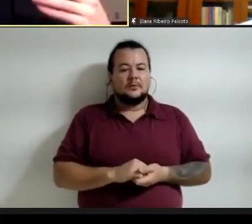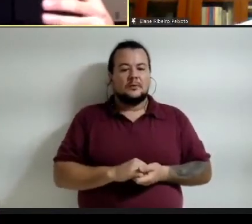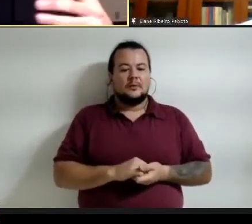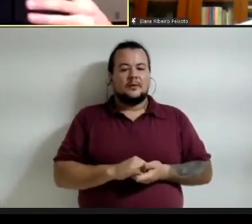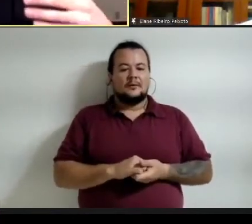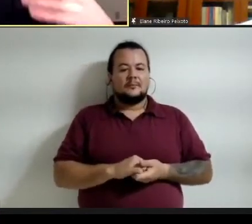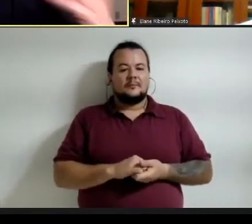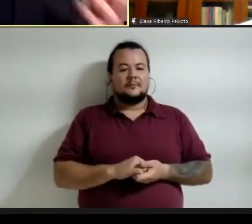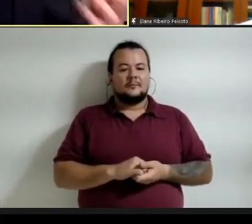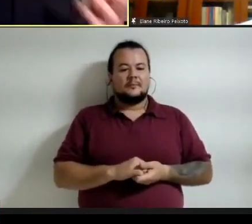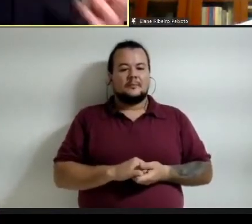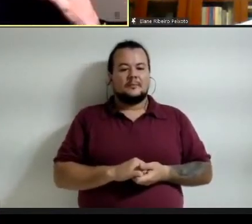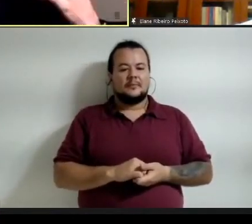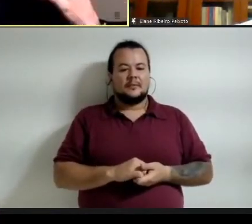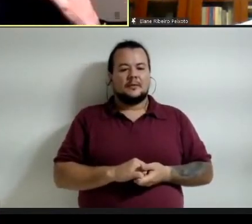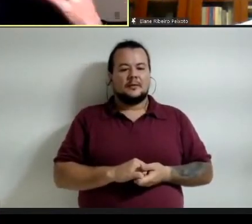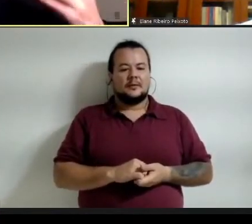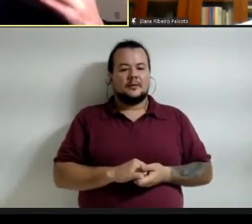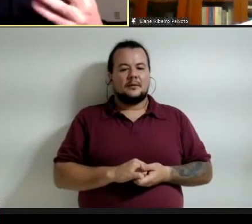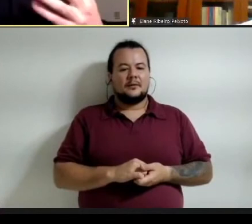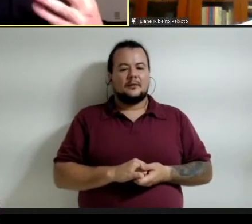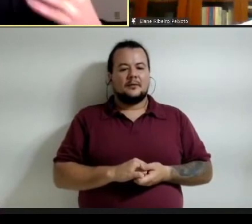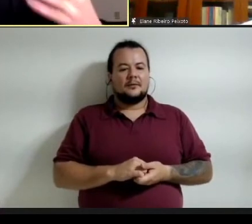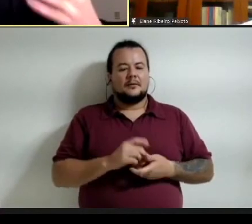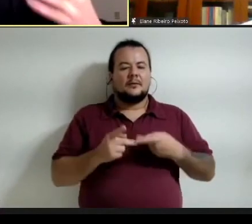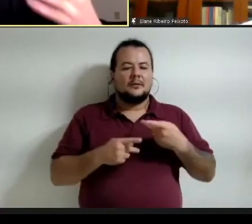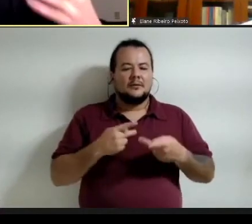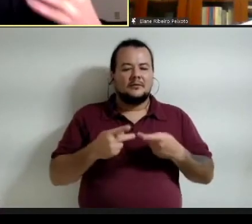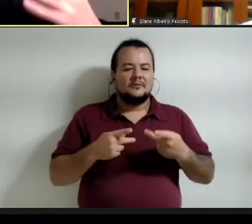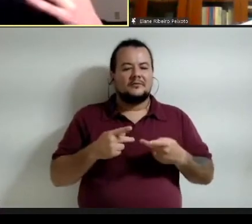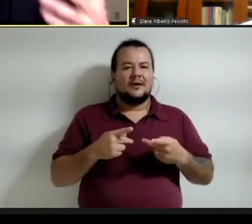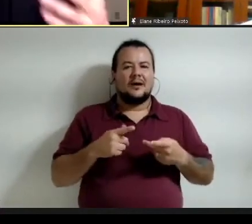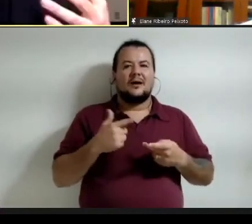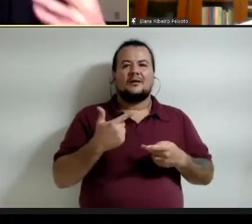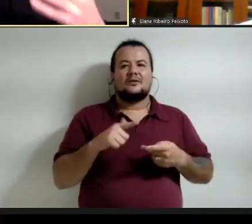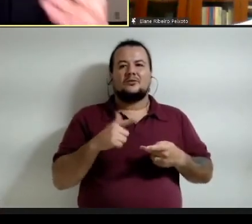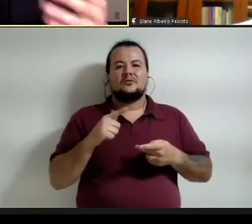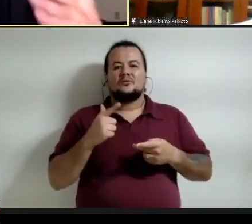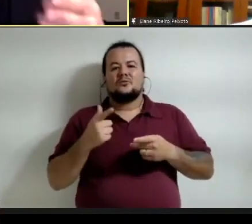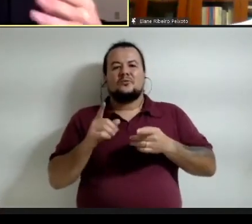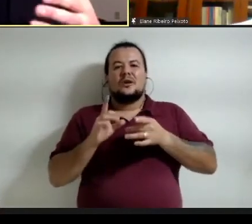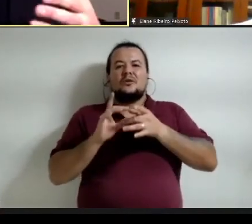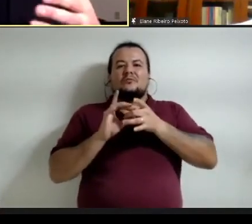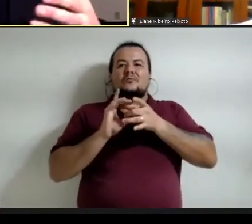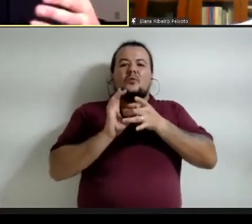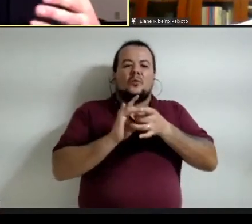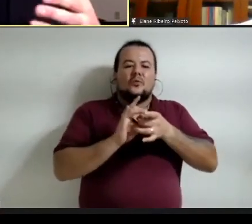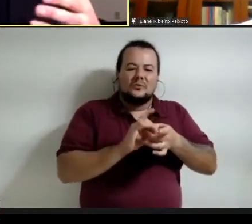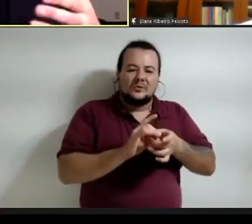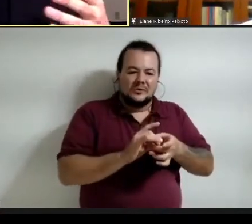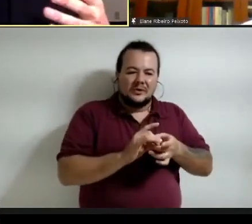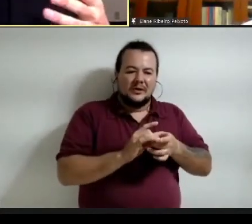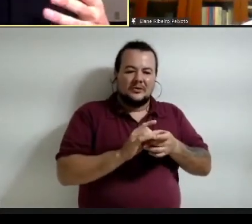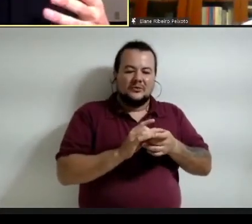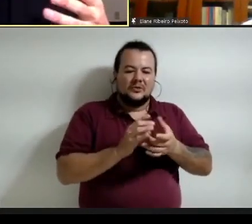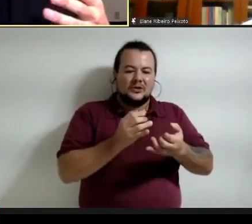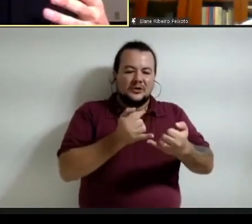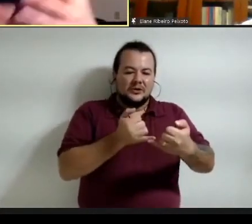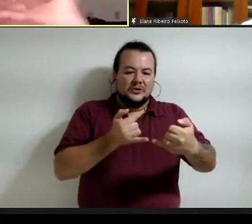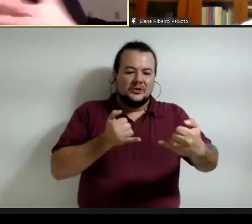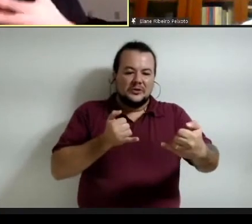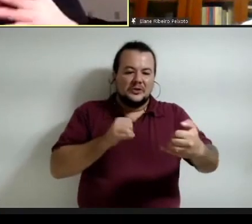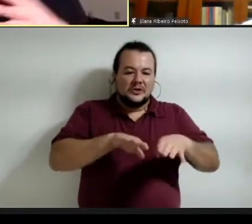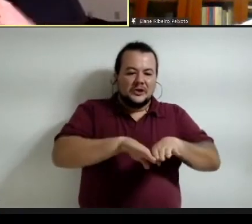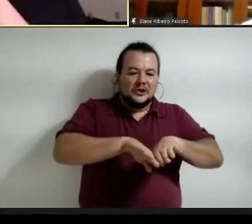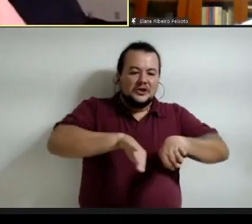ele fala, não existe o conceito de borda, de fronteira, não existe para as comunidades indígenas. Ou seja,